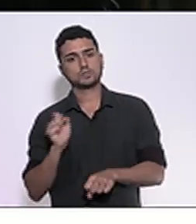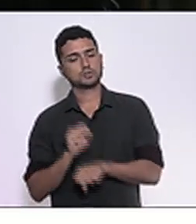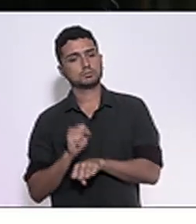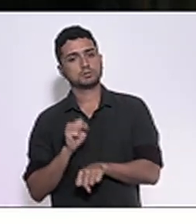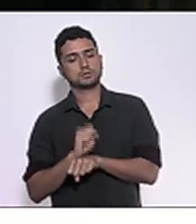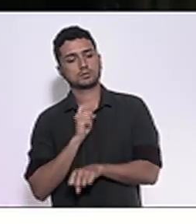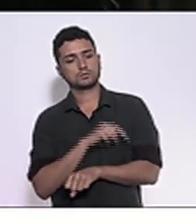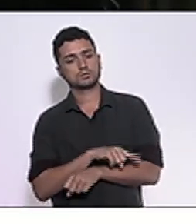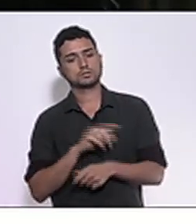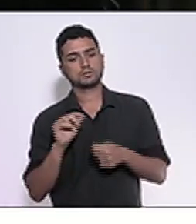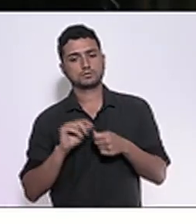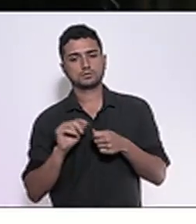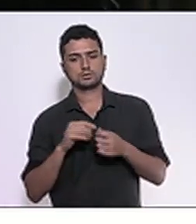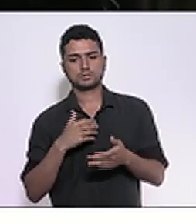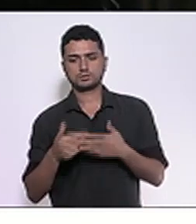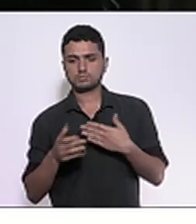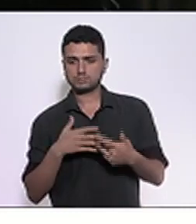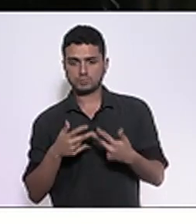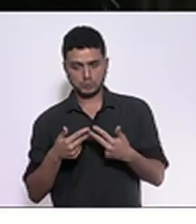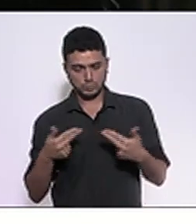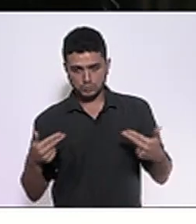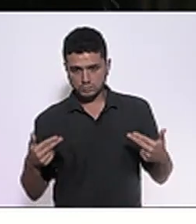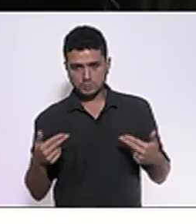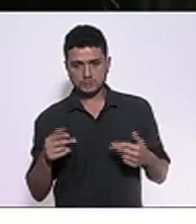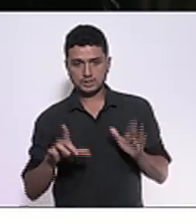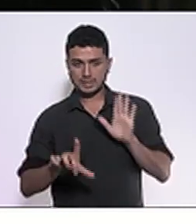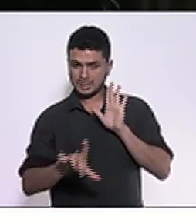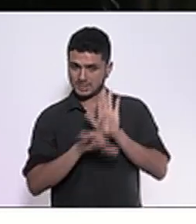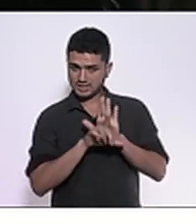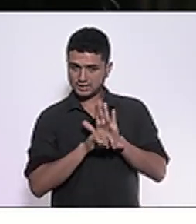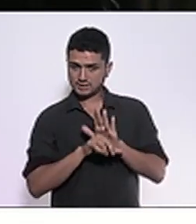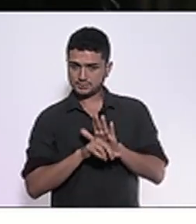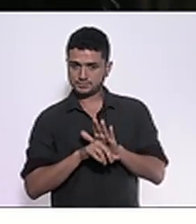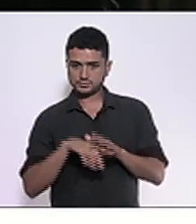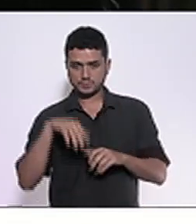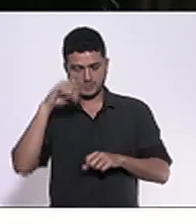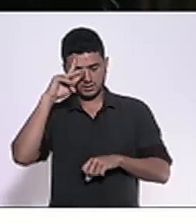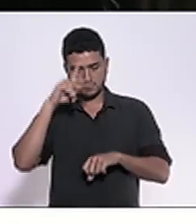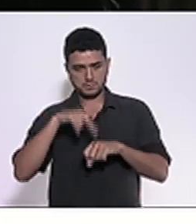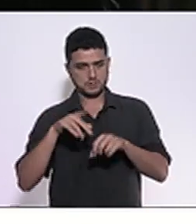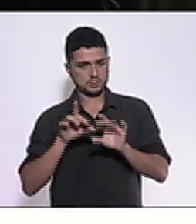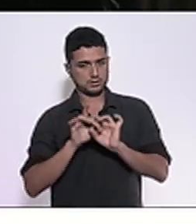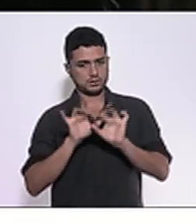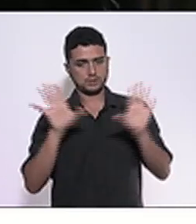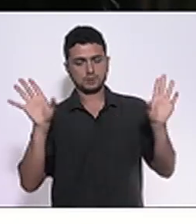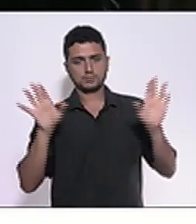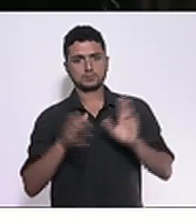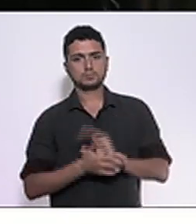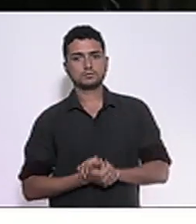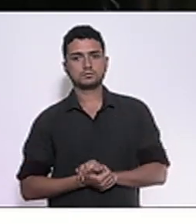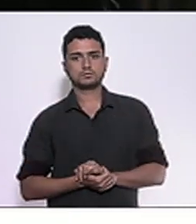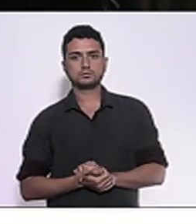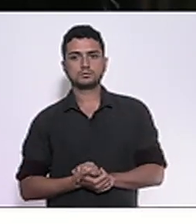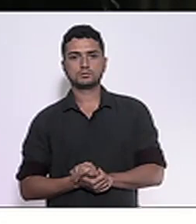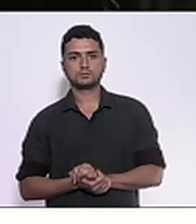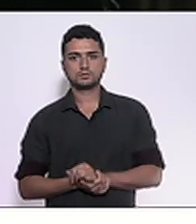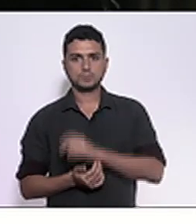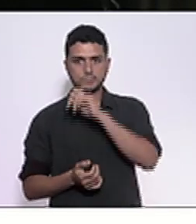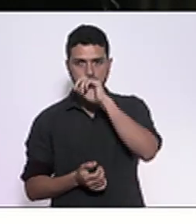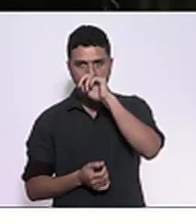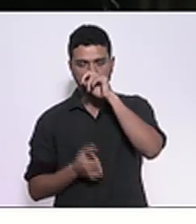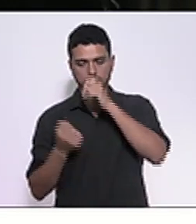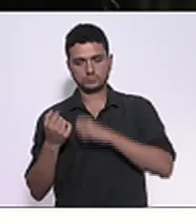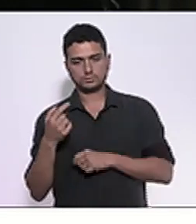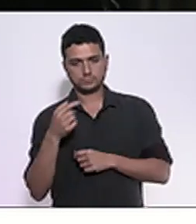algumas ações em termos de lei, independente do que está sendo discutido